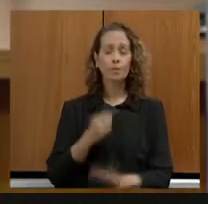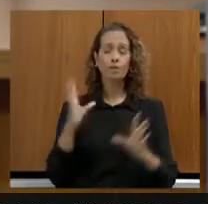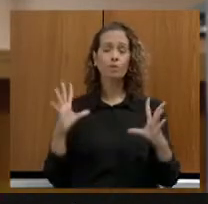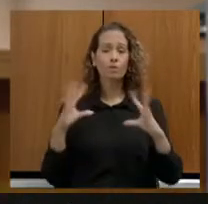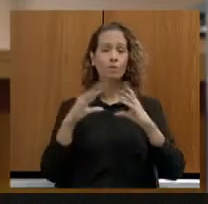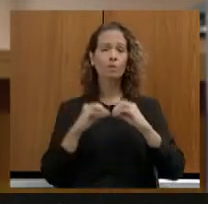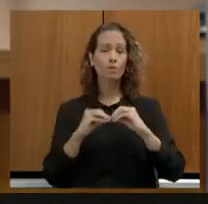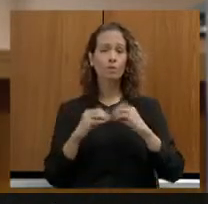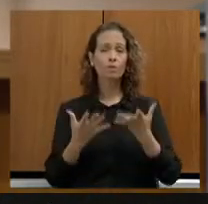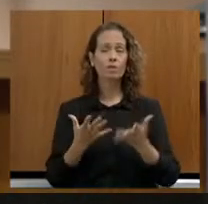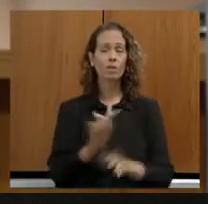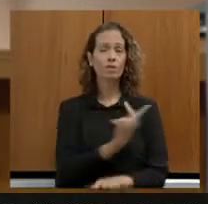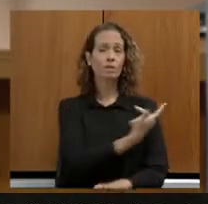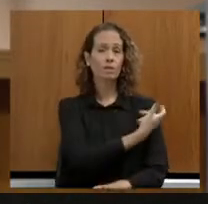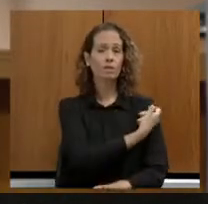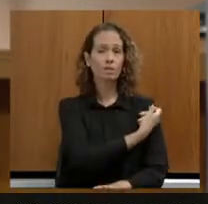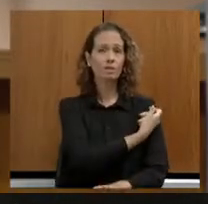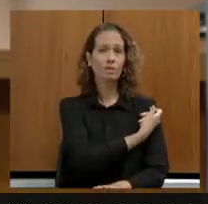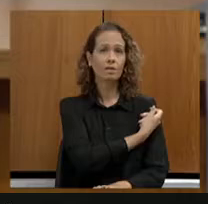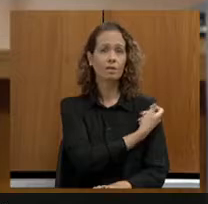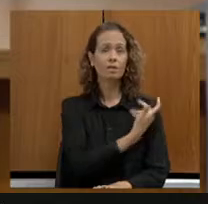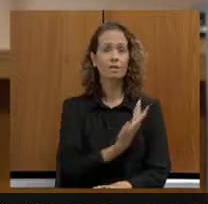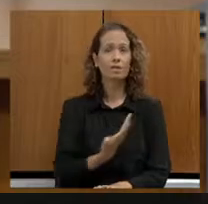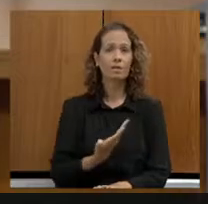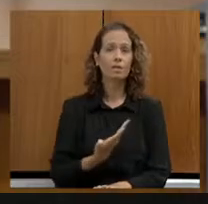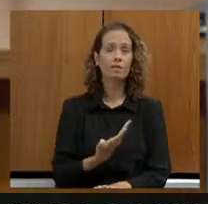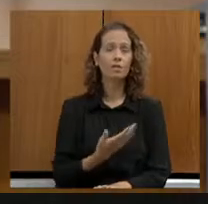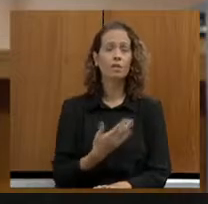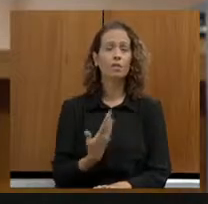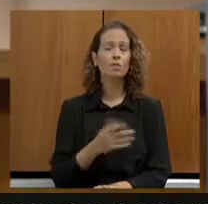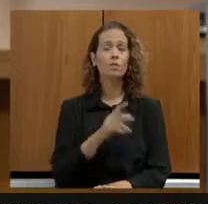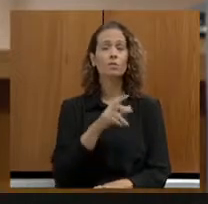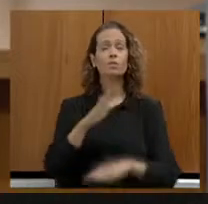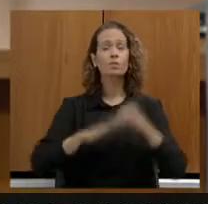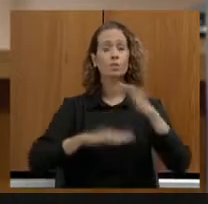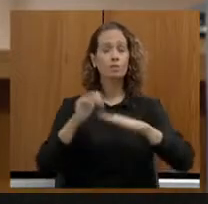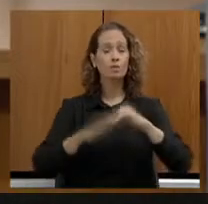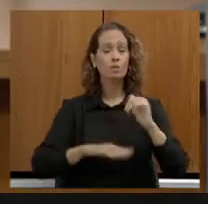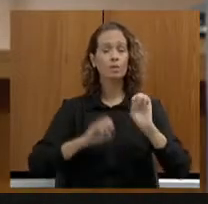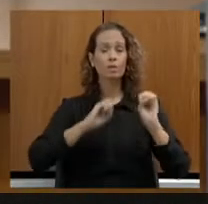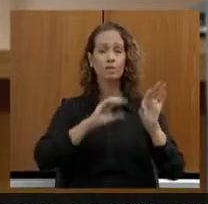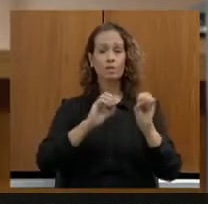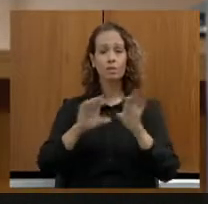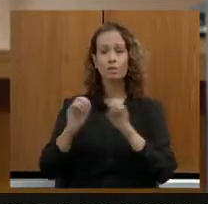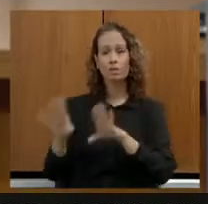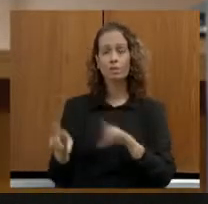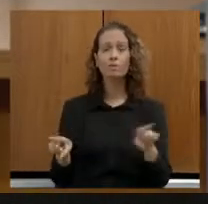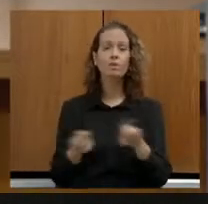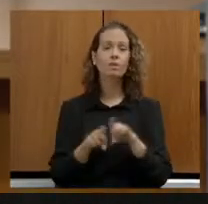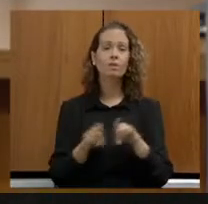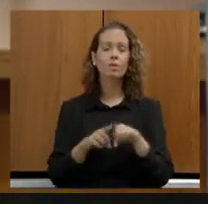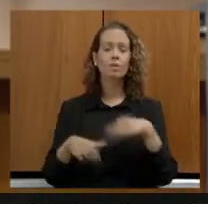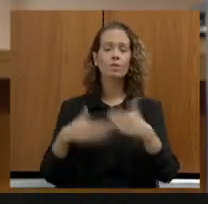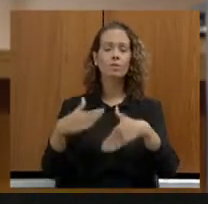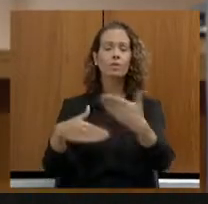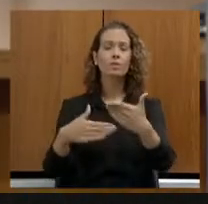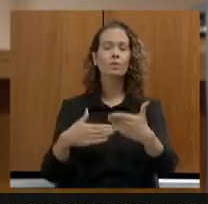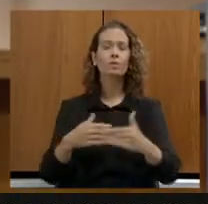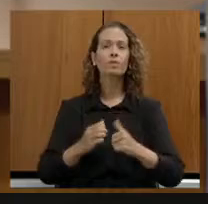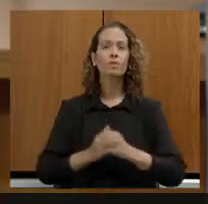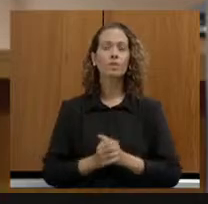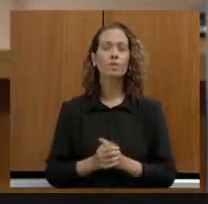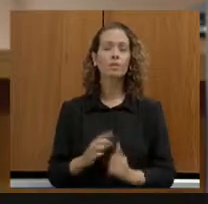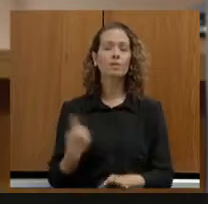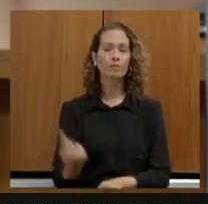conclusão da vacinação dos profissionais de educação né e o avanço desse desse processo